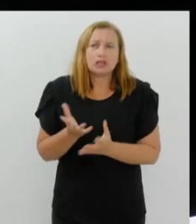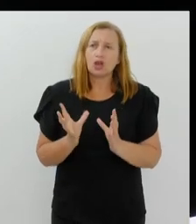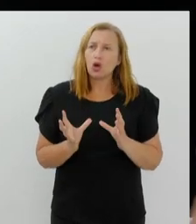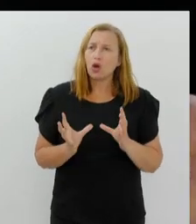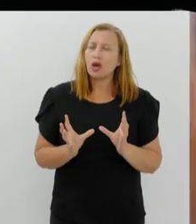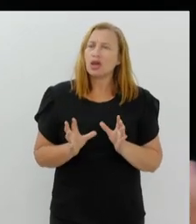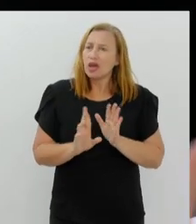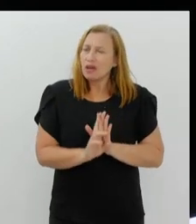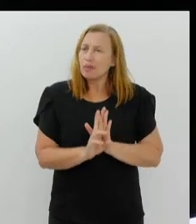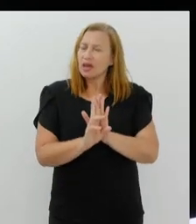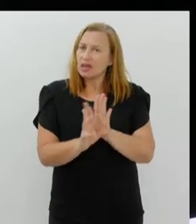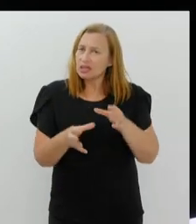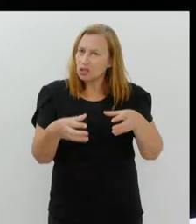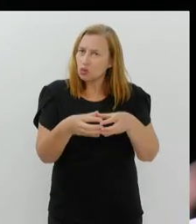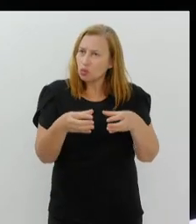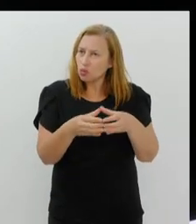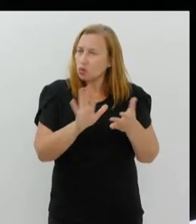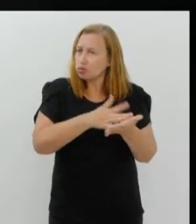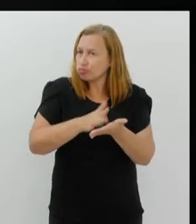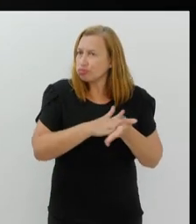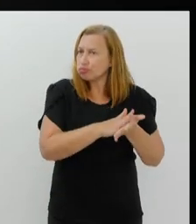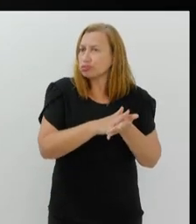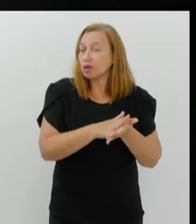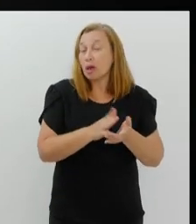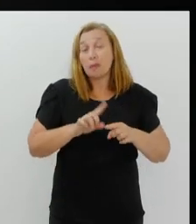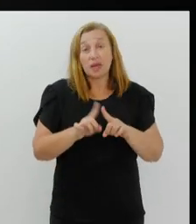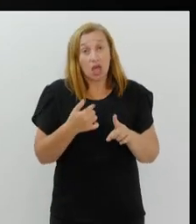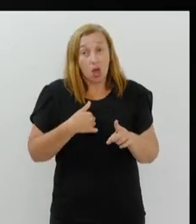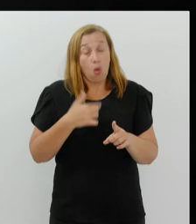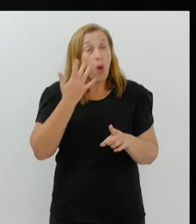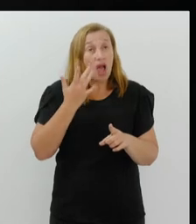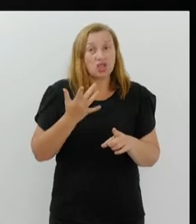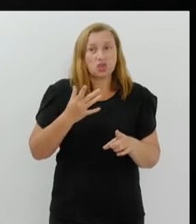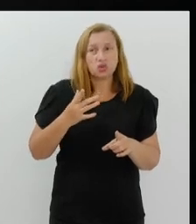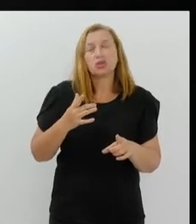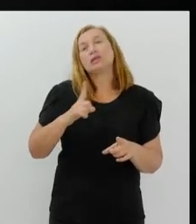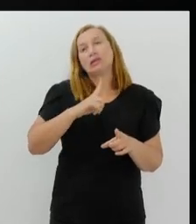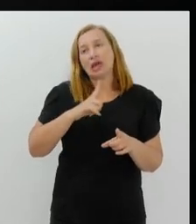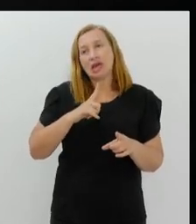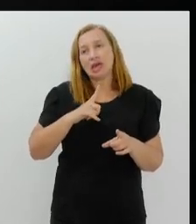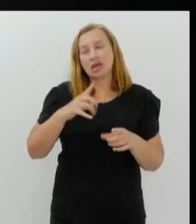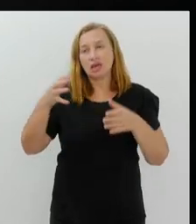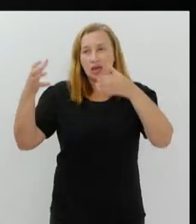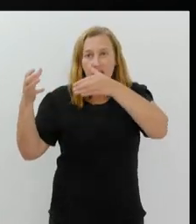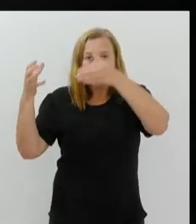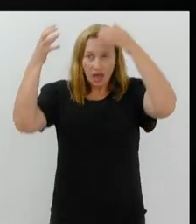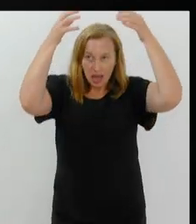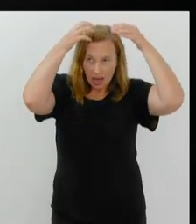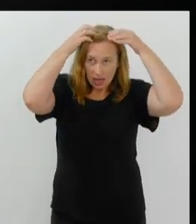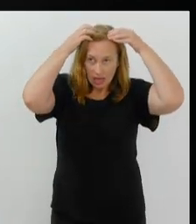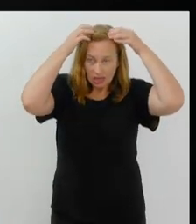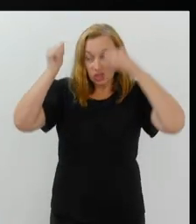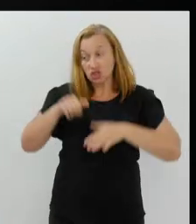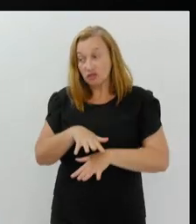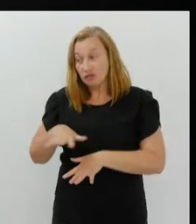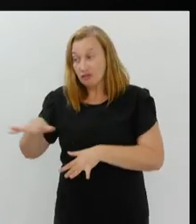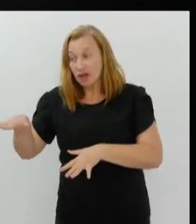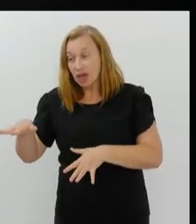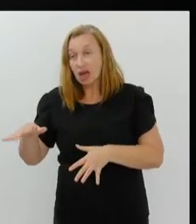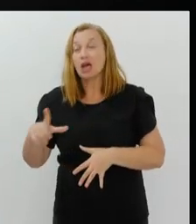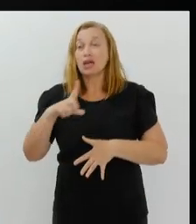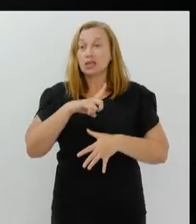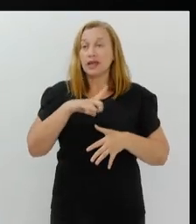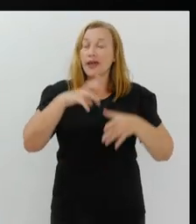tem que ser da comunidade, coisa e tal. Mas eu particularmente acho que tem lugar para todo mundo. Acho que existem as rainhas que são de comunidade,